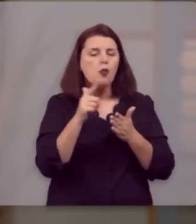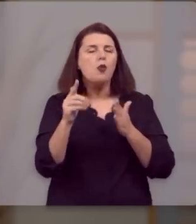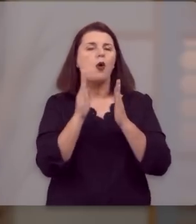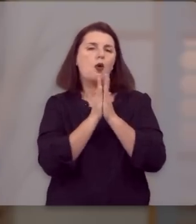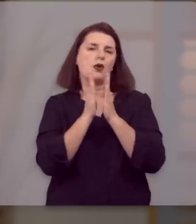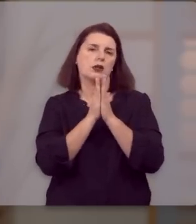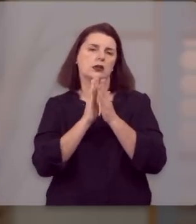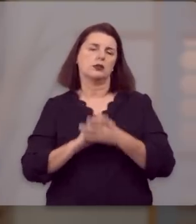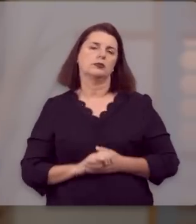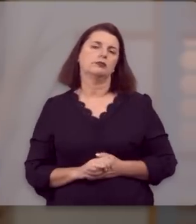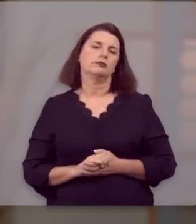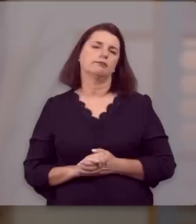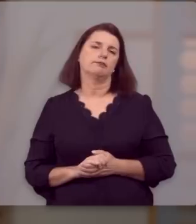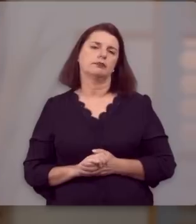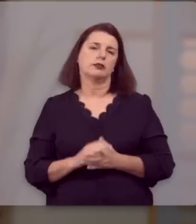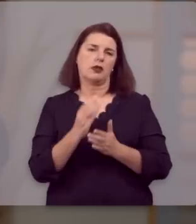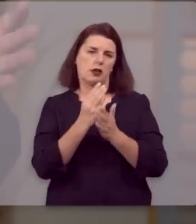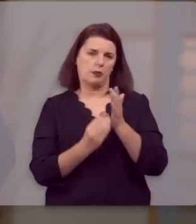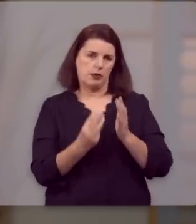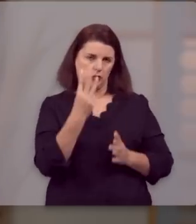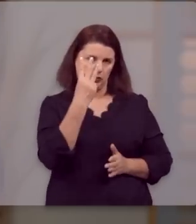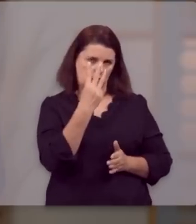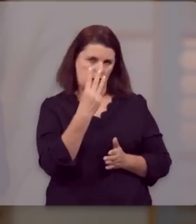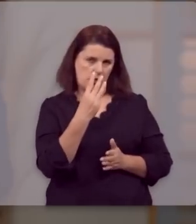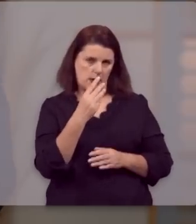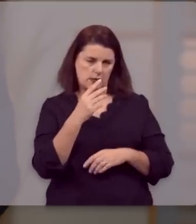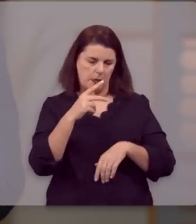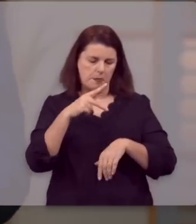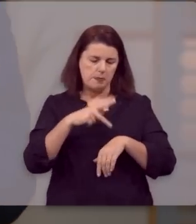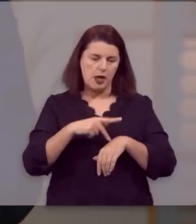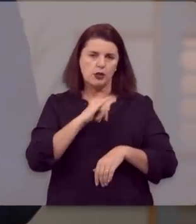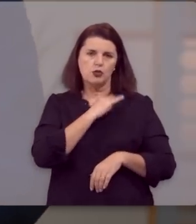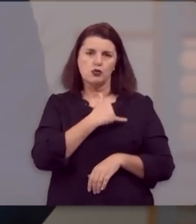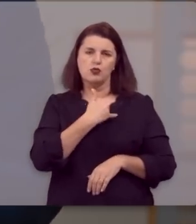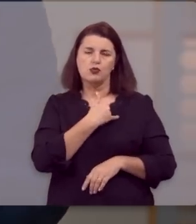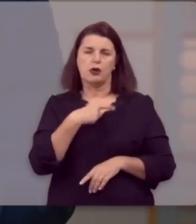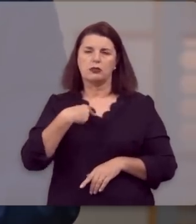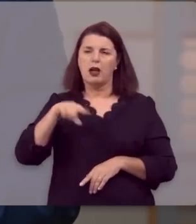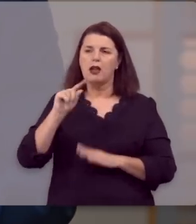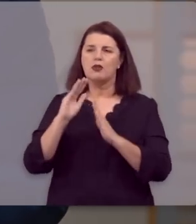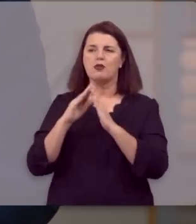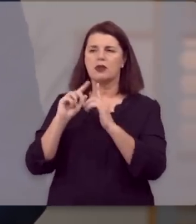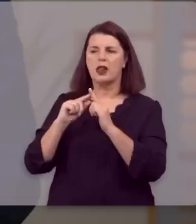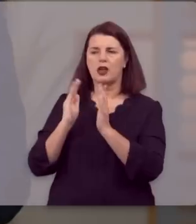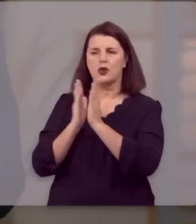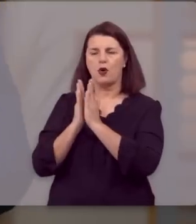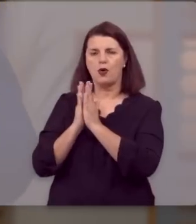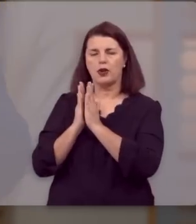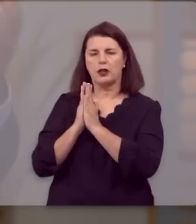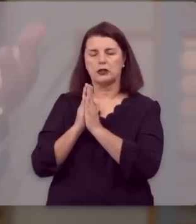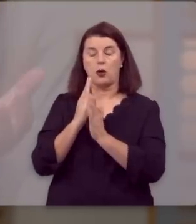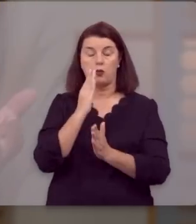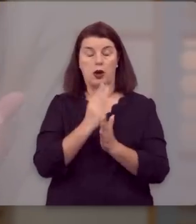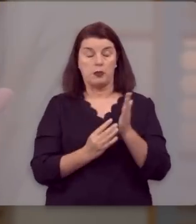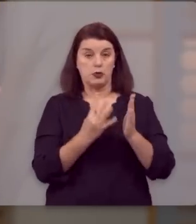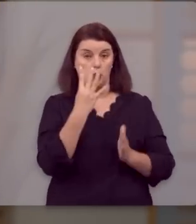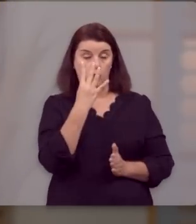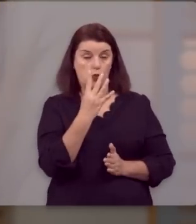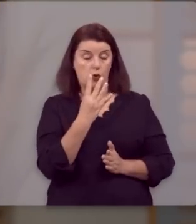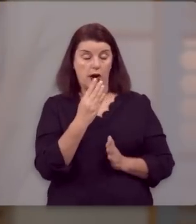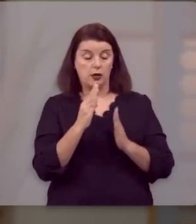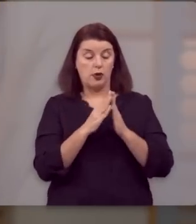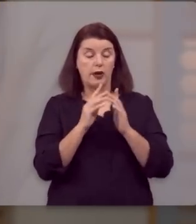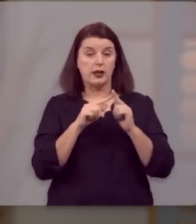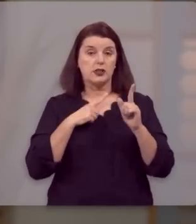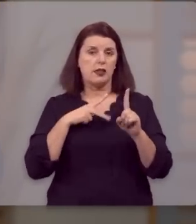nas orações. No capítulo 3, Pedro e João estão indo ao templo para orar. No capítulo 4, a igreja está